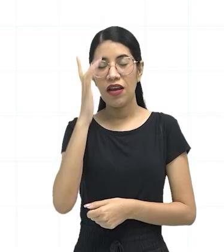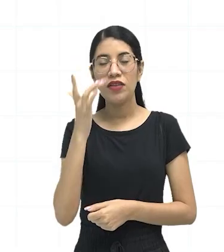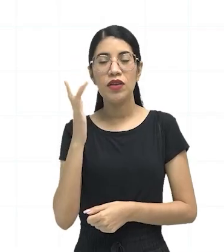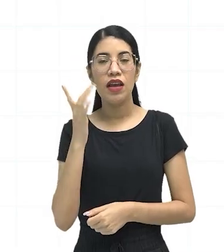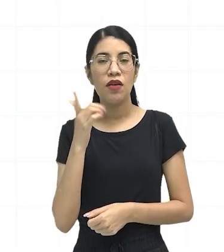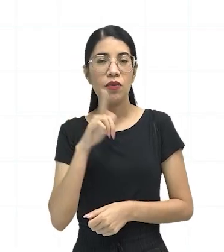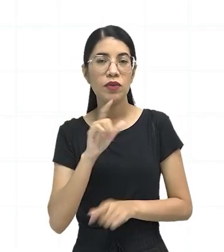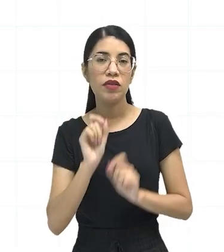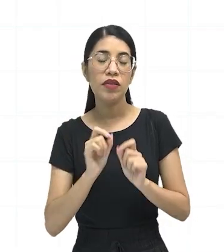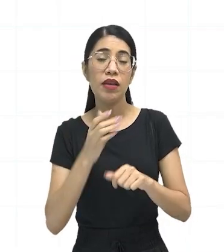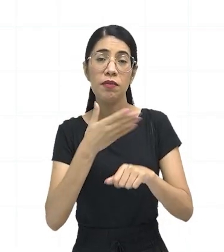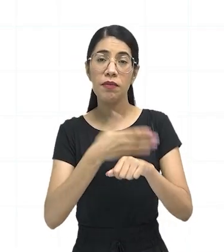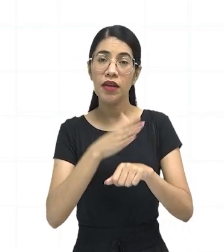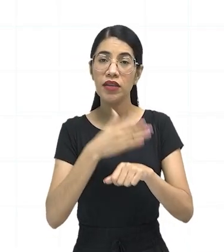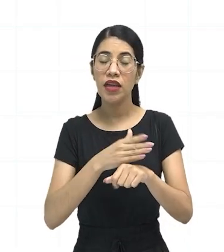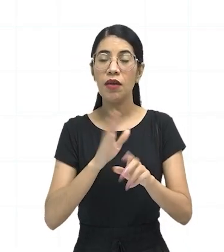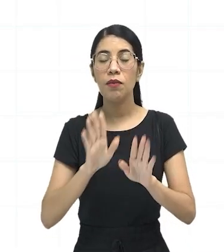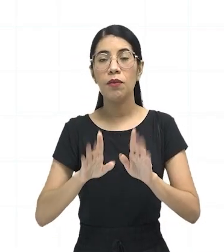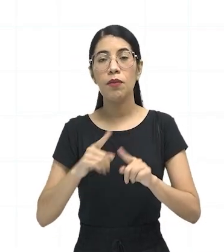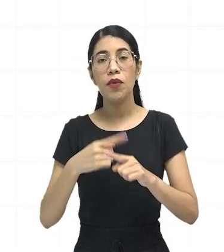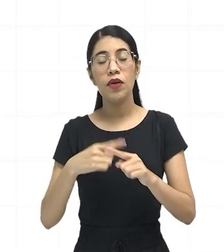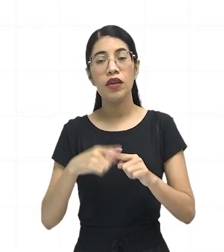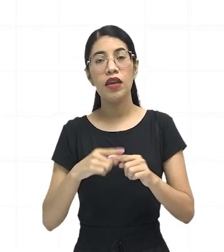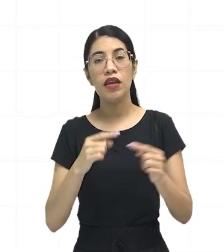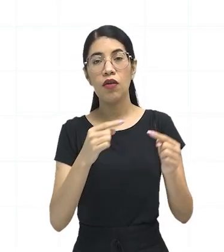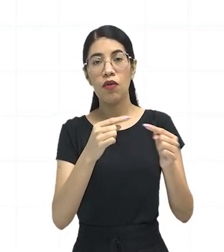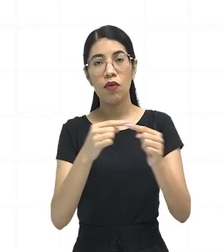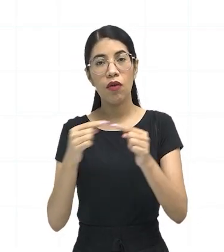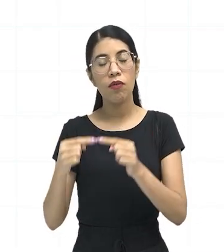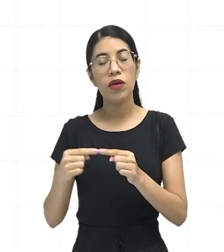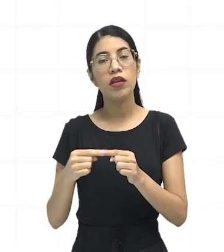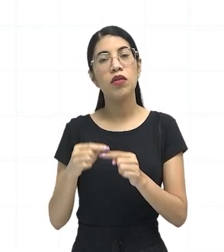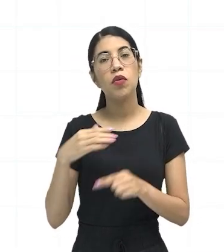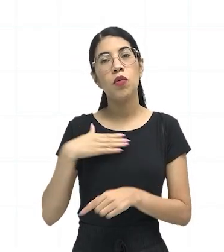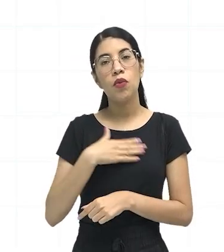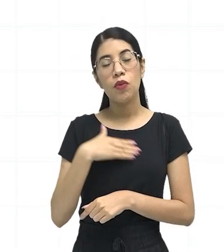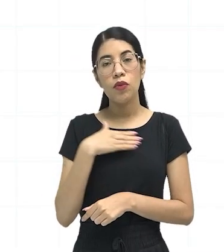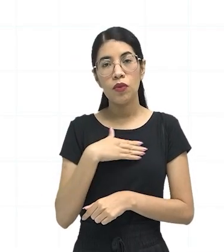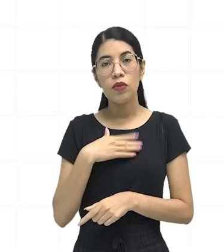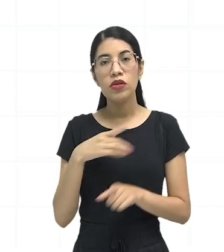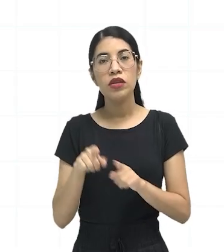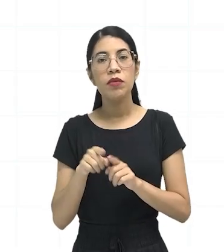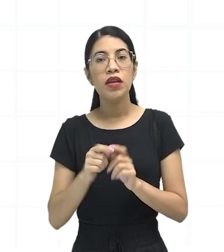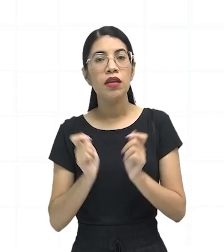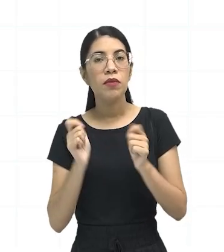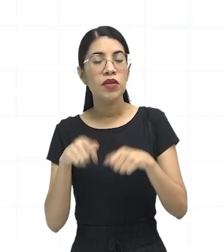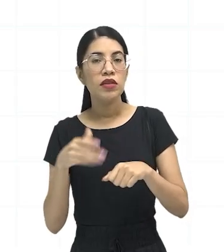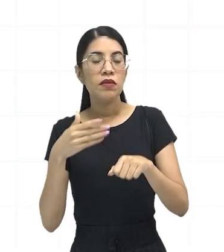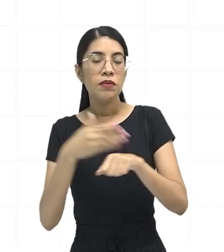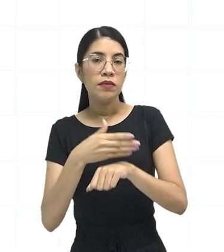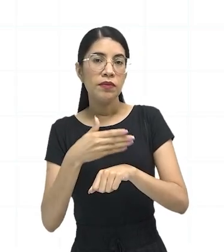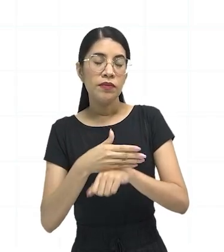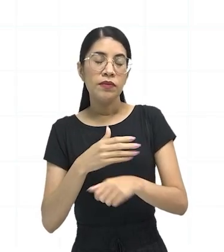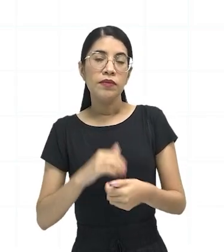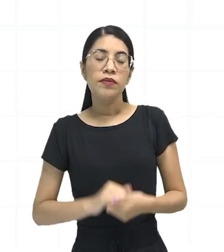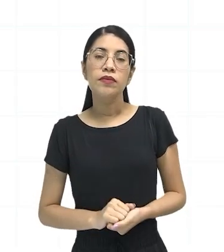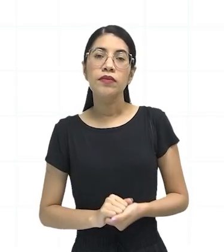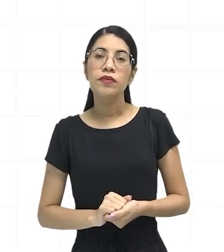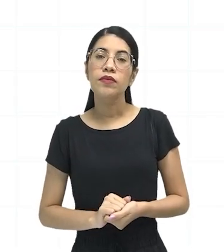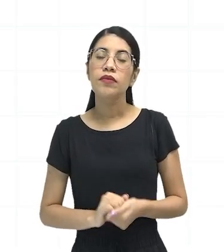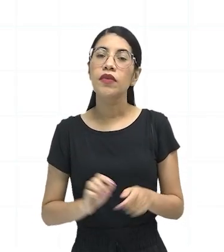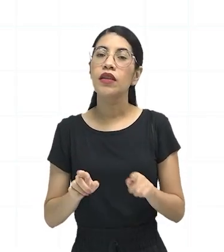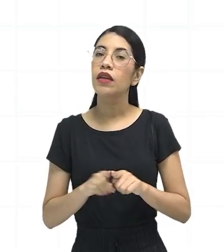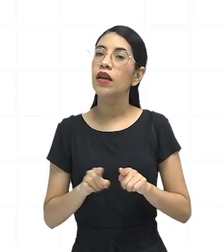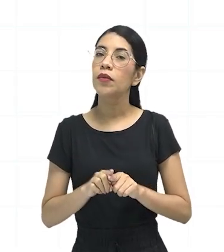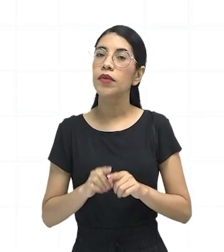à prática, porque você vai fazer de acordo com o que você gosta, de acordo com o que é acessível para você. E é